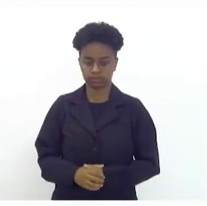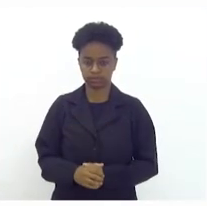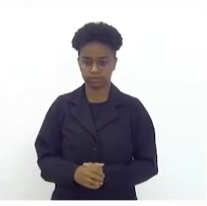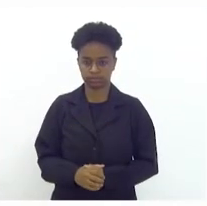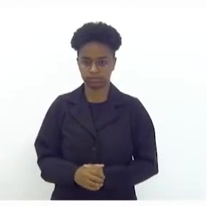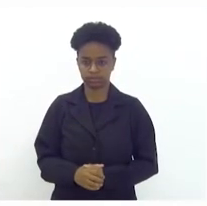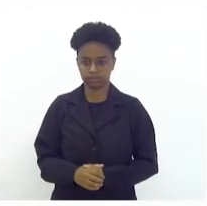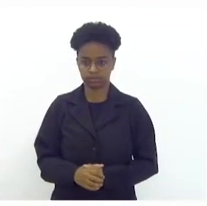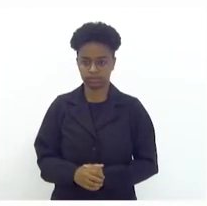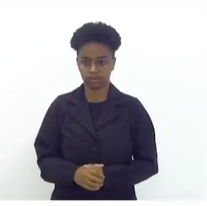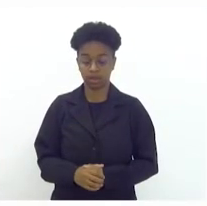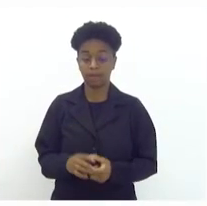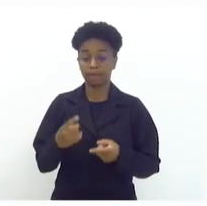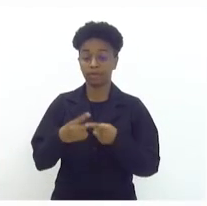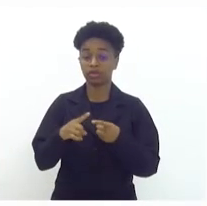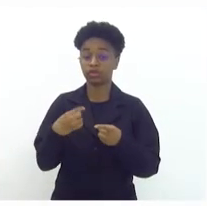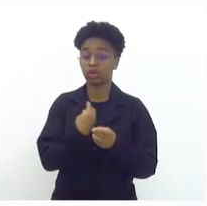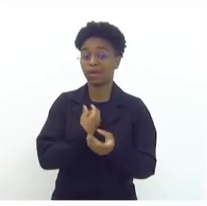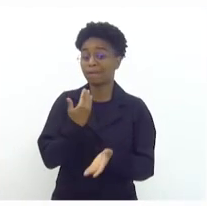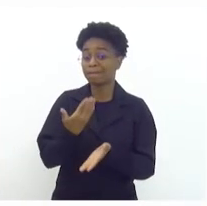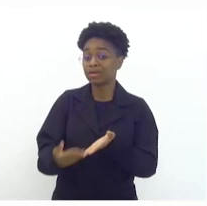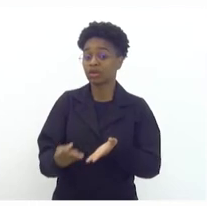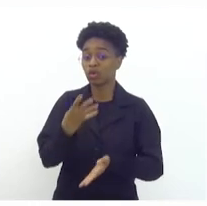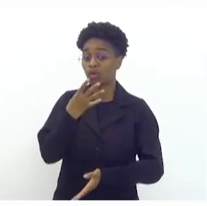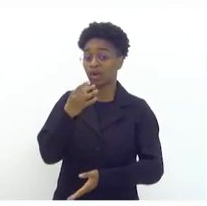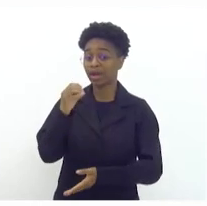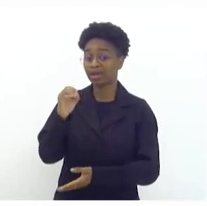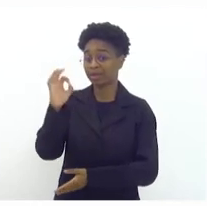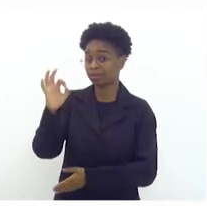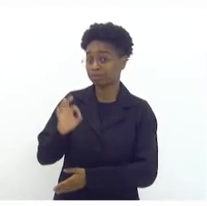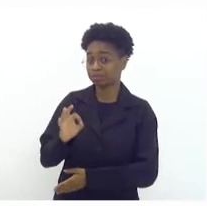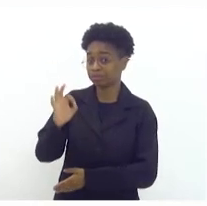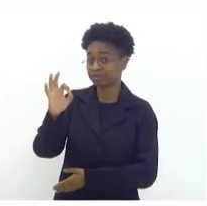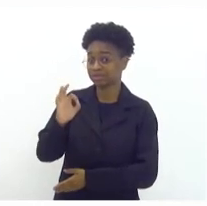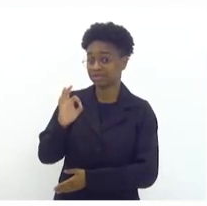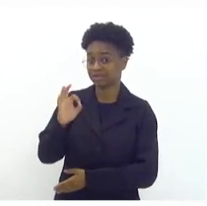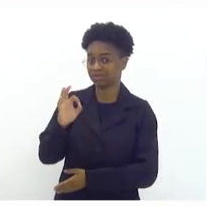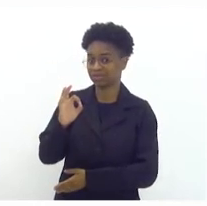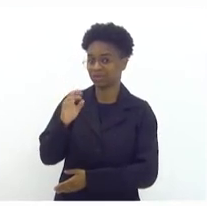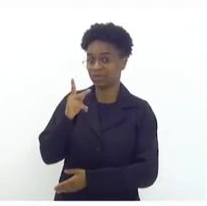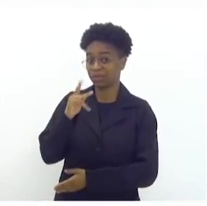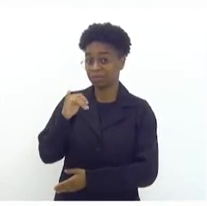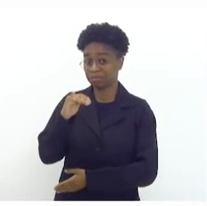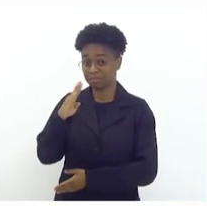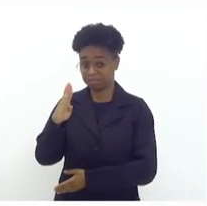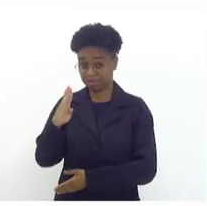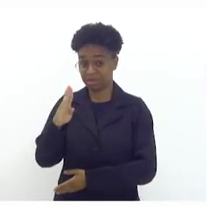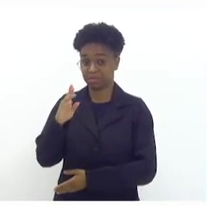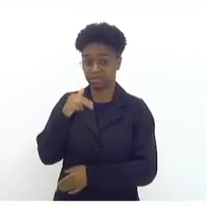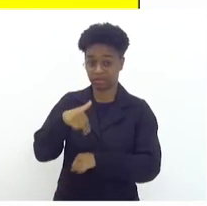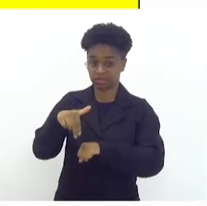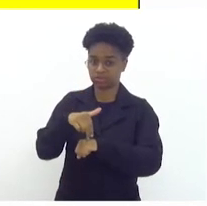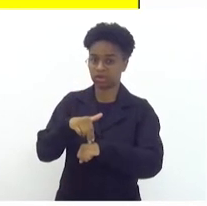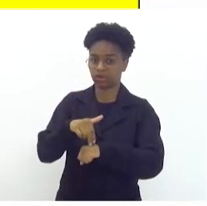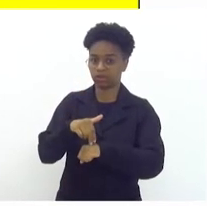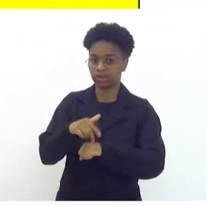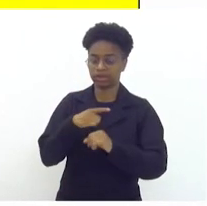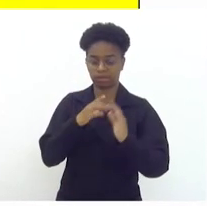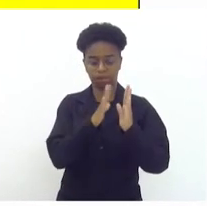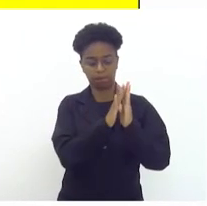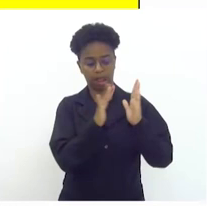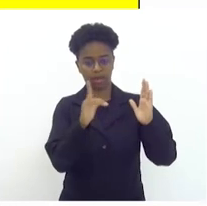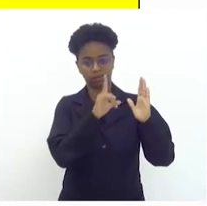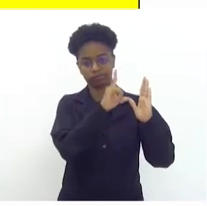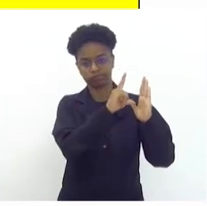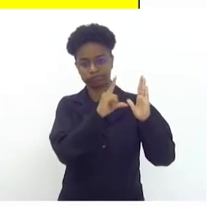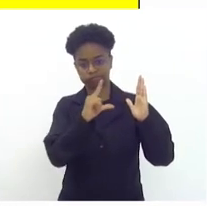volta que a gente perdeu 40% de participação do crime Nacional de 1970 para cá pode essa